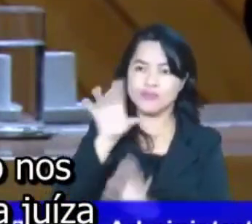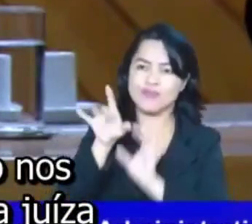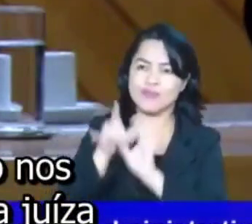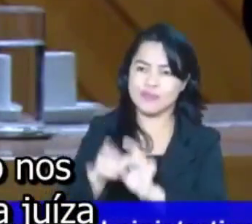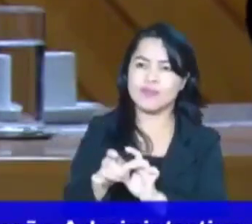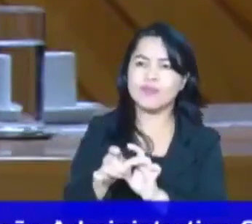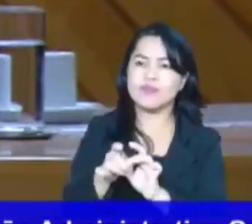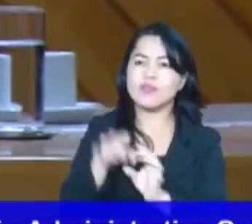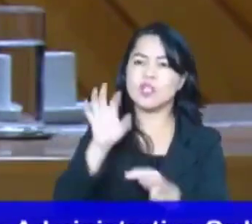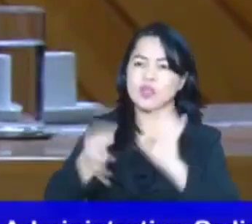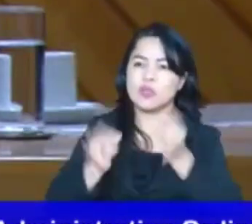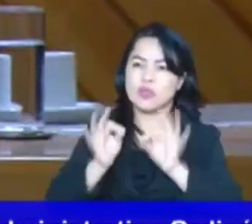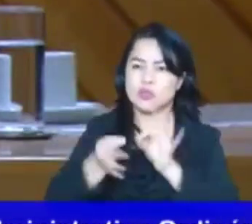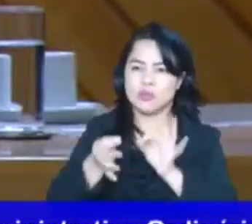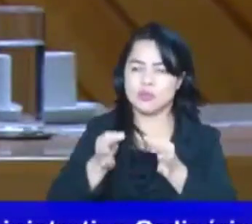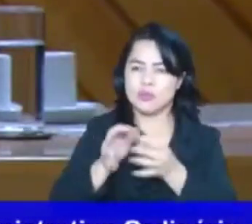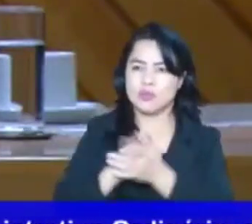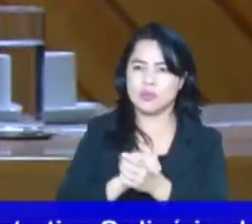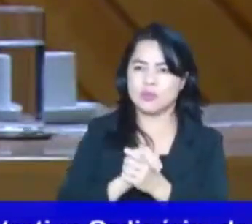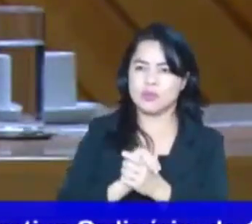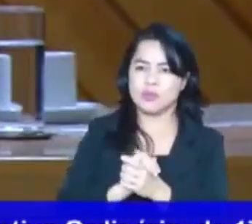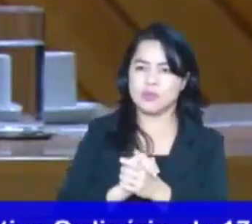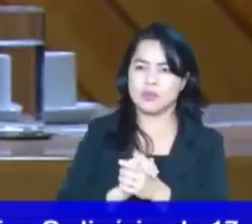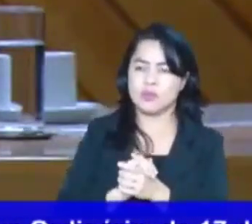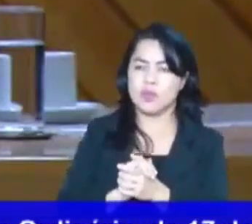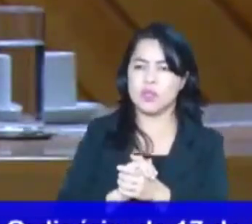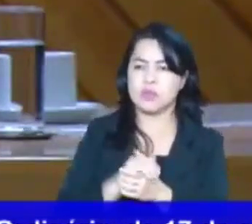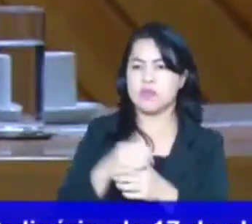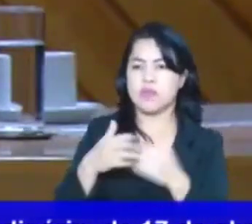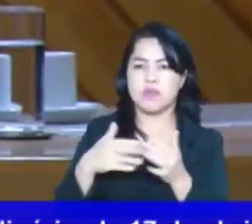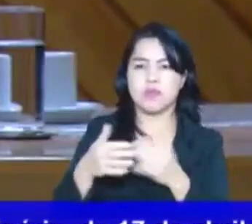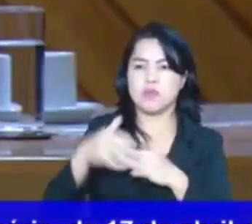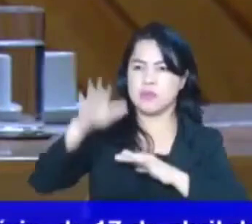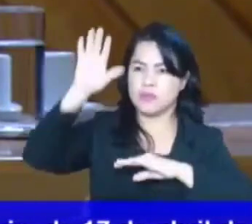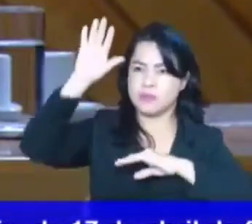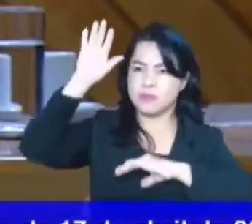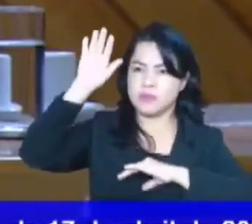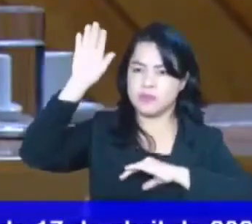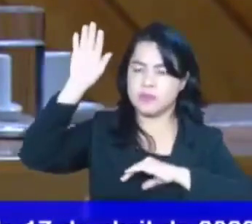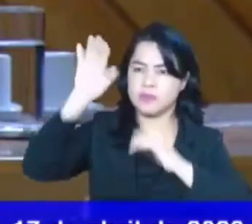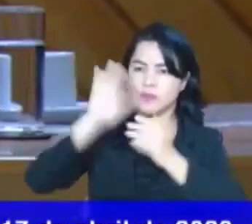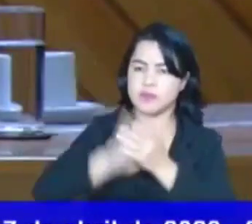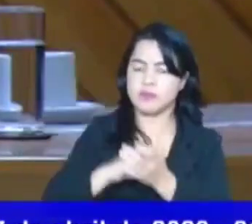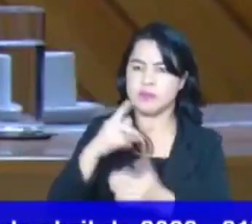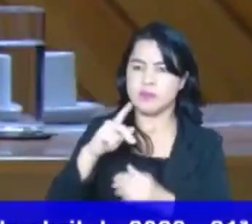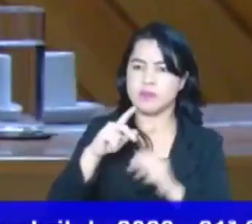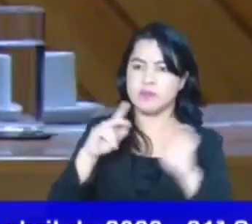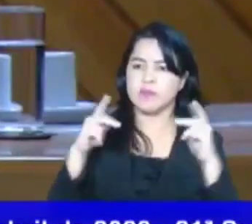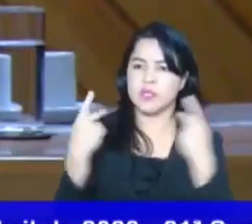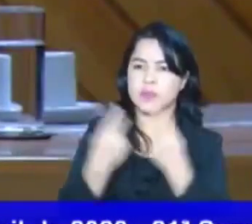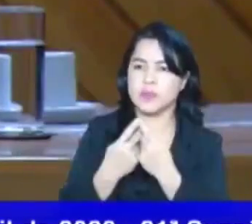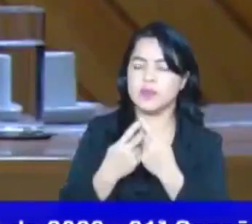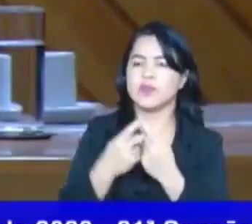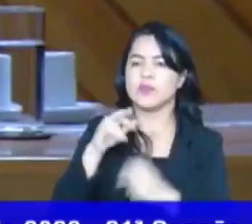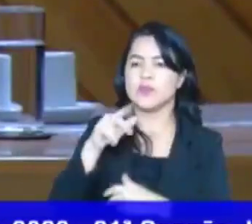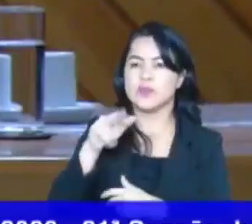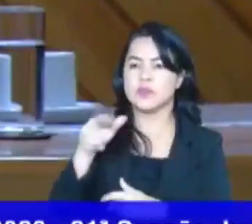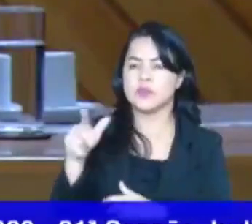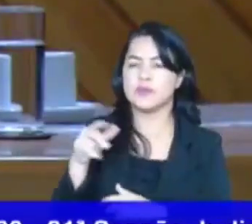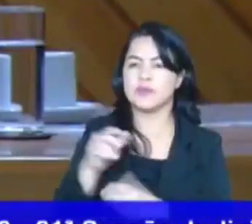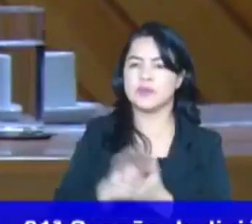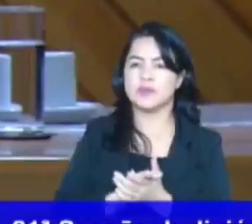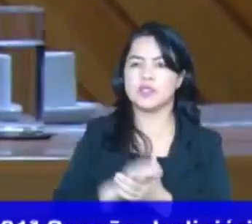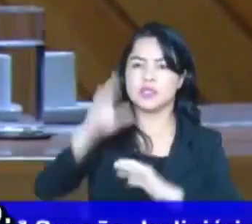da juíza com algum candidato ou, no caso, seu parente, seu irmão que foi candidato na última